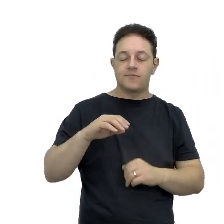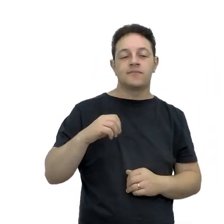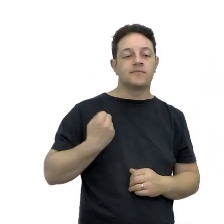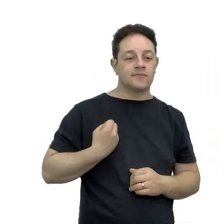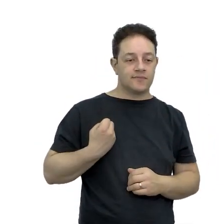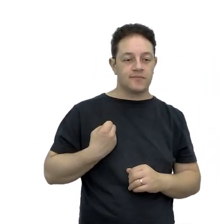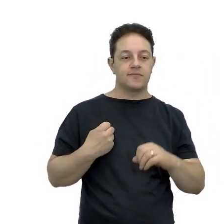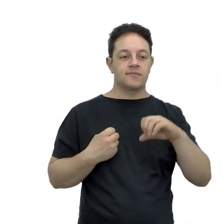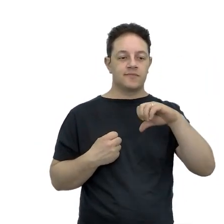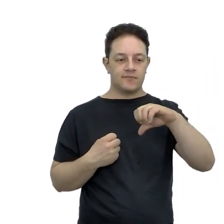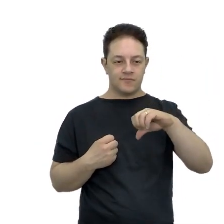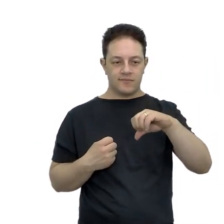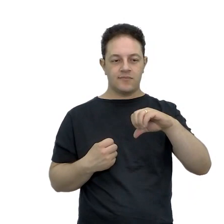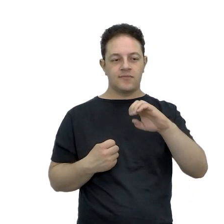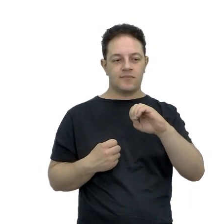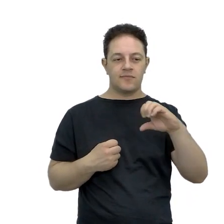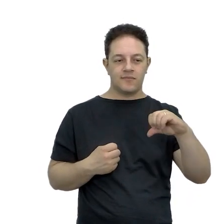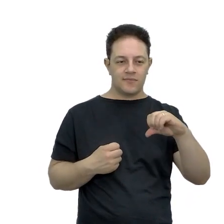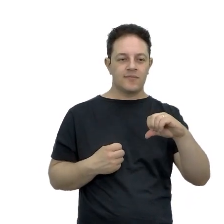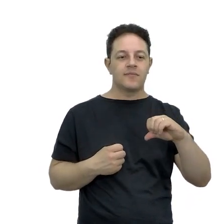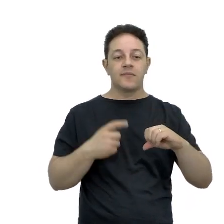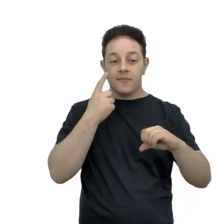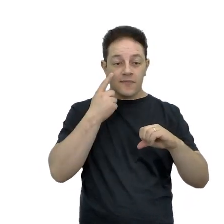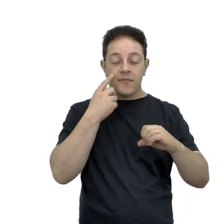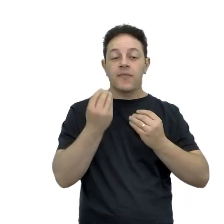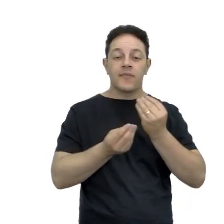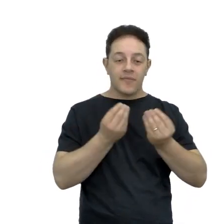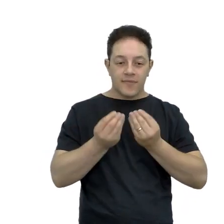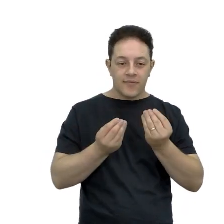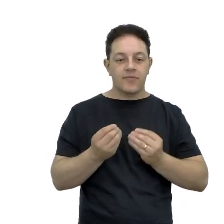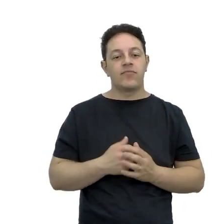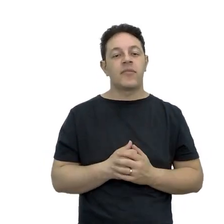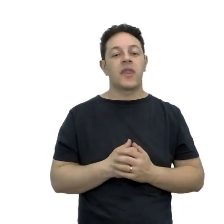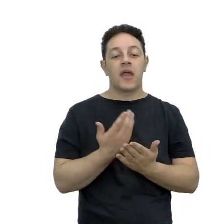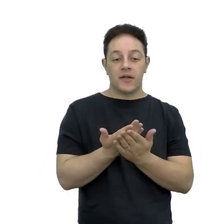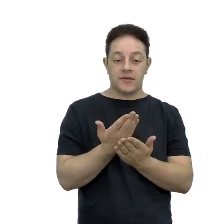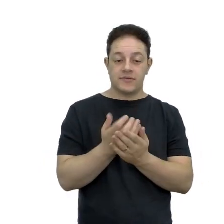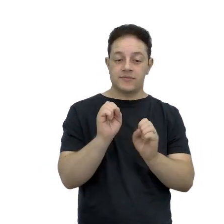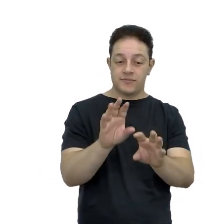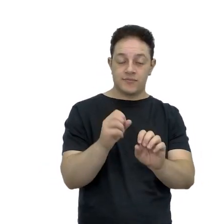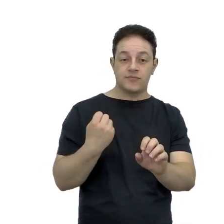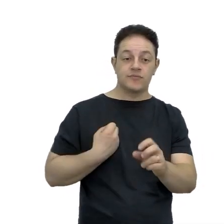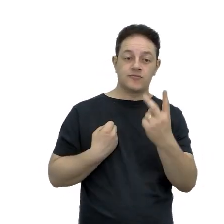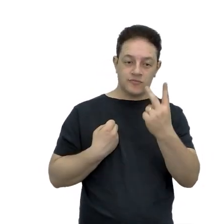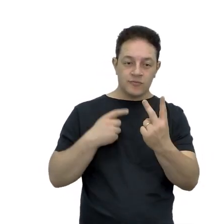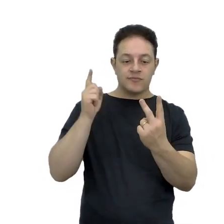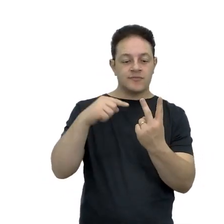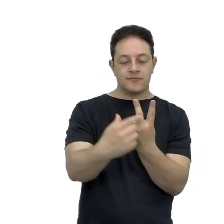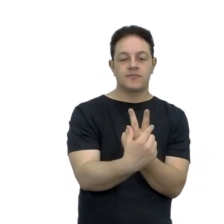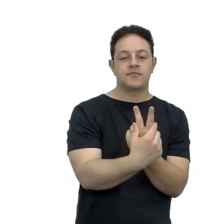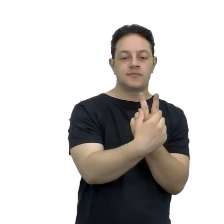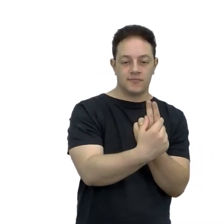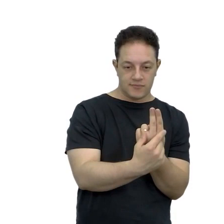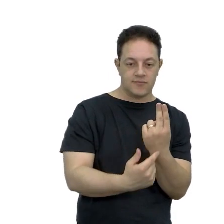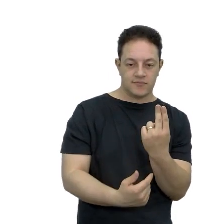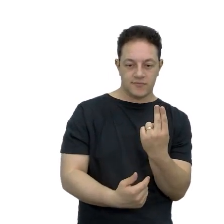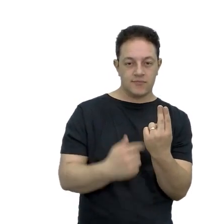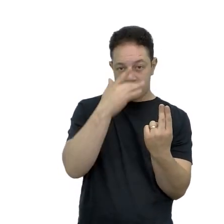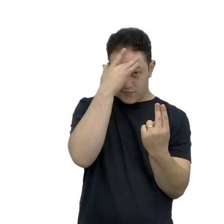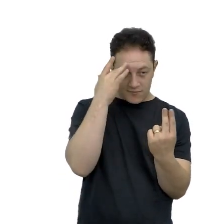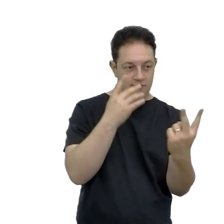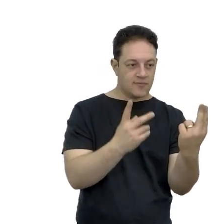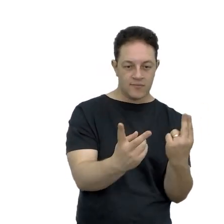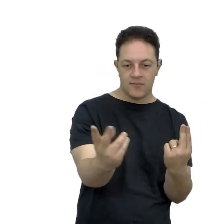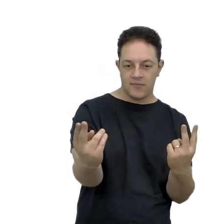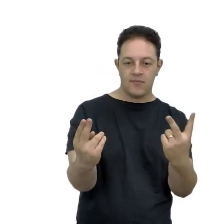tá? Onde a gente vai, a aula 2, ela é feita em dupla e tem uma sequência